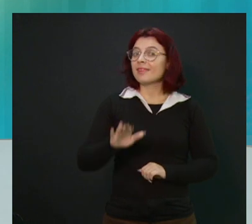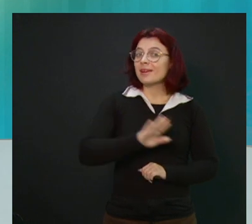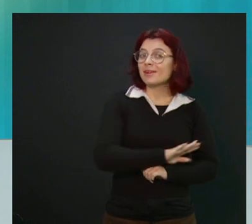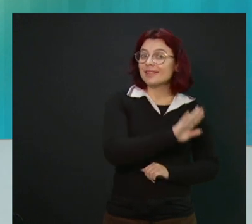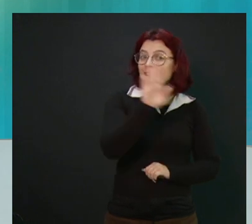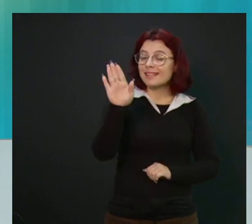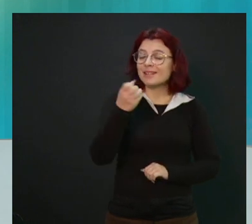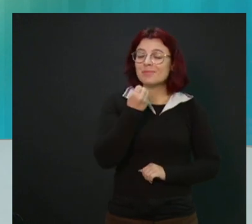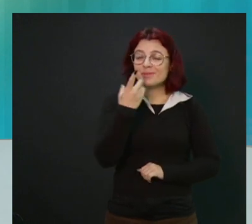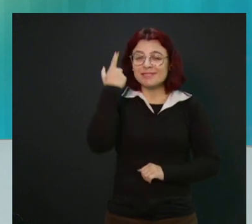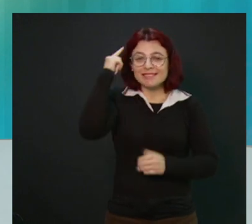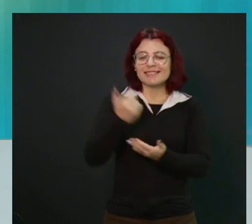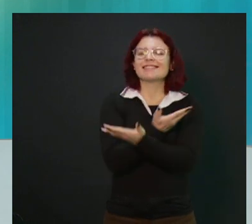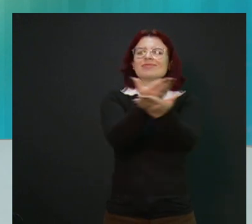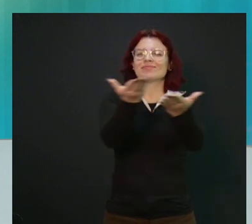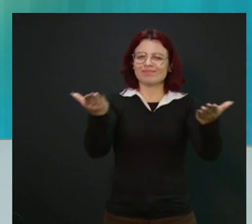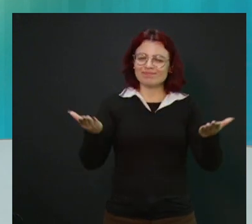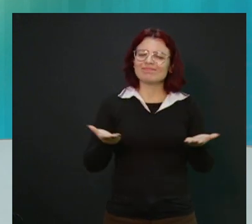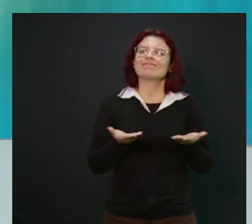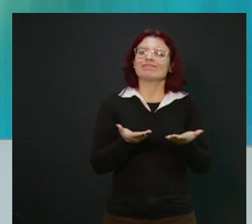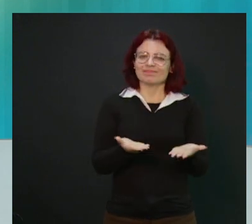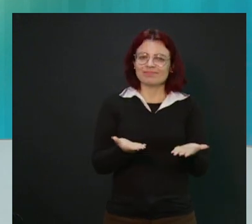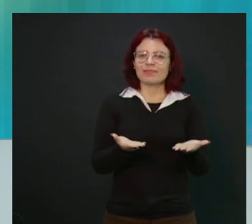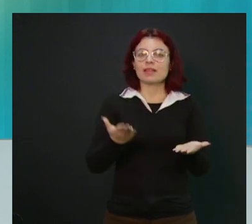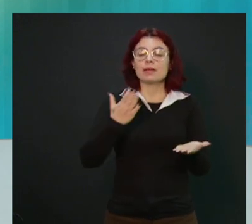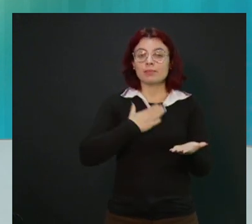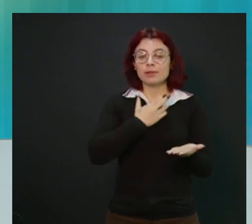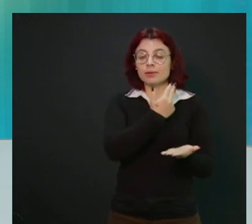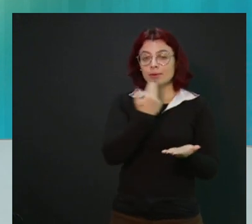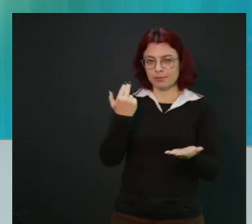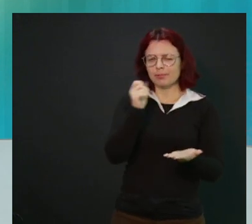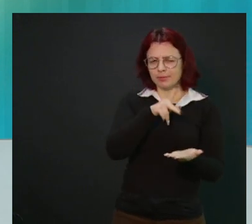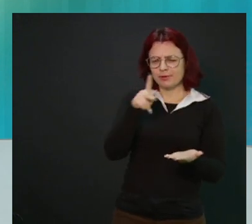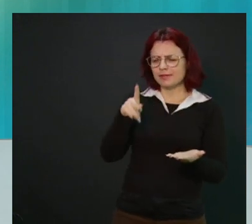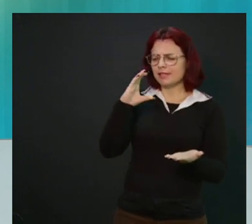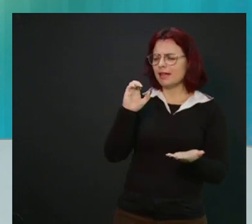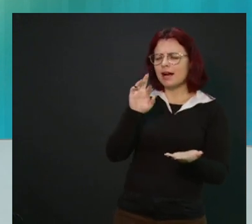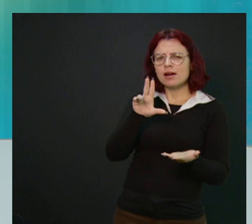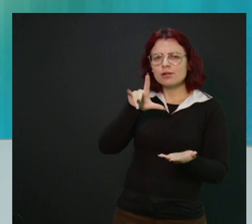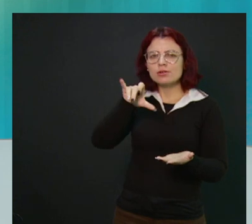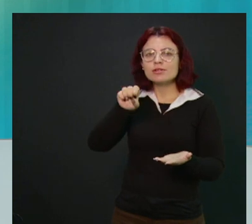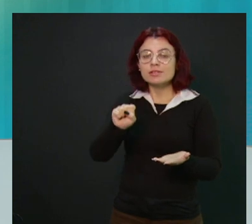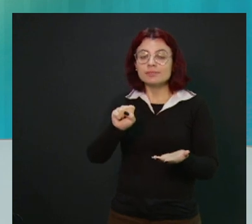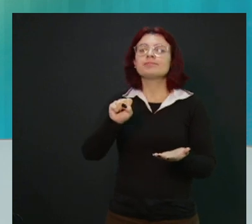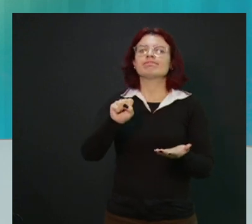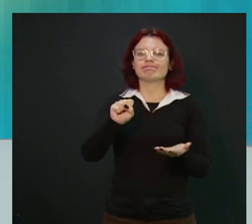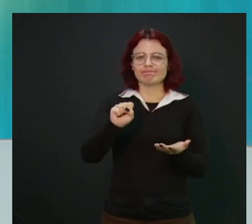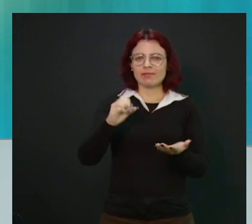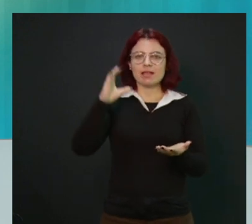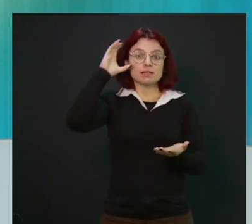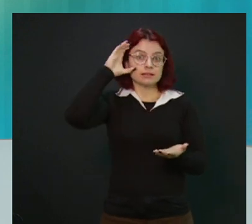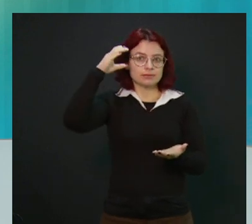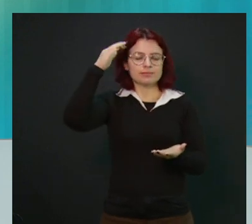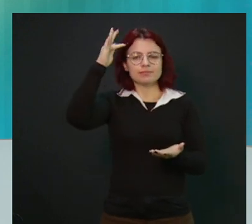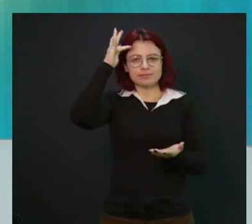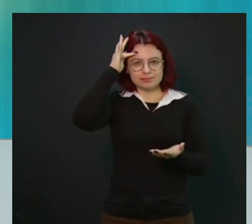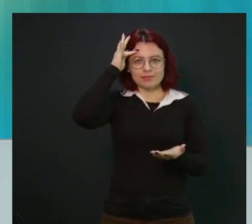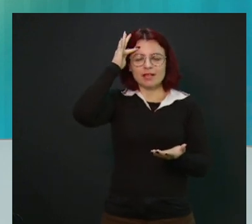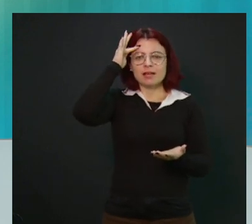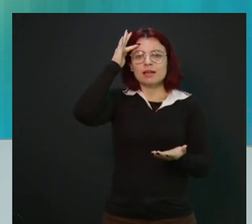Olá, bom dia a todos e a todas. Sou o professor Carlos Frederico. Iremos iniciar eu fazendo a